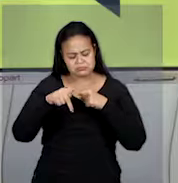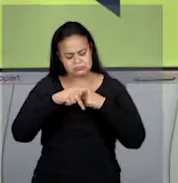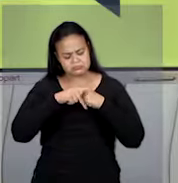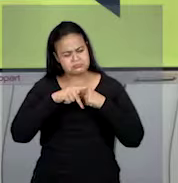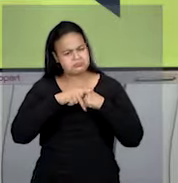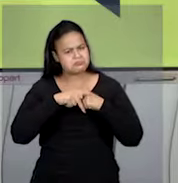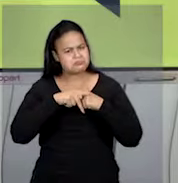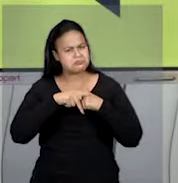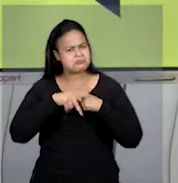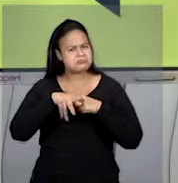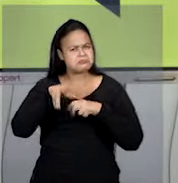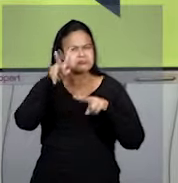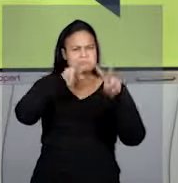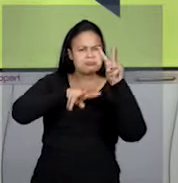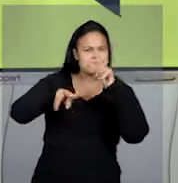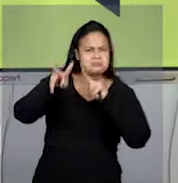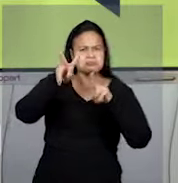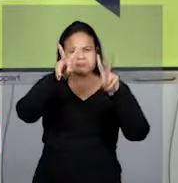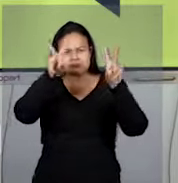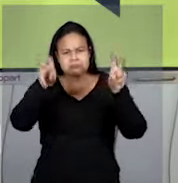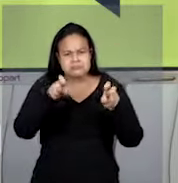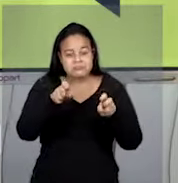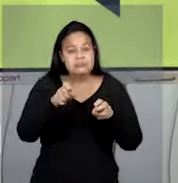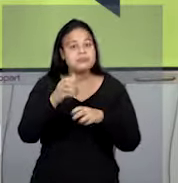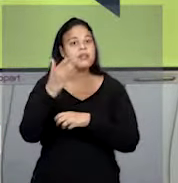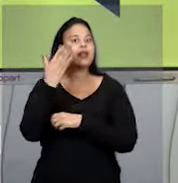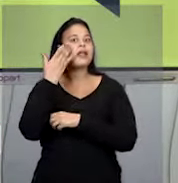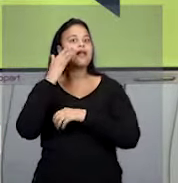nós vamos entender melhor, ok?